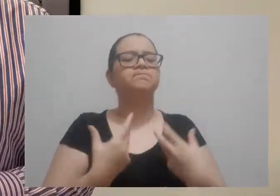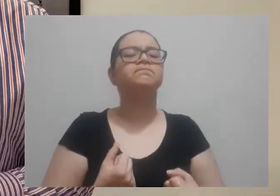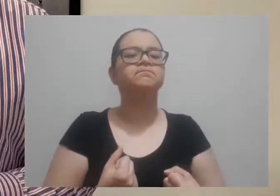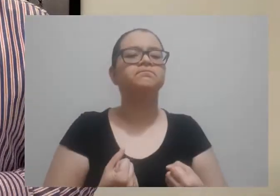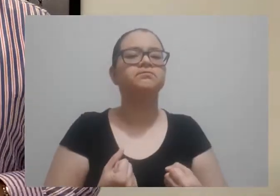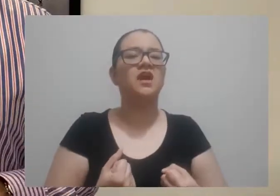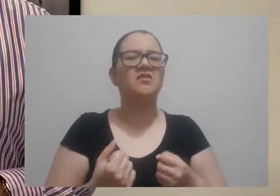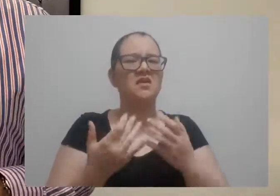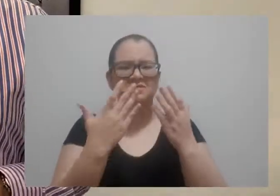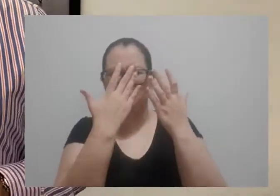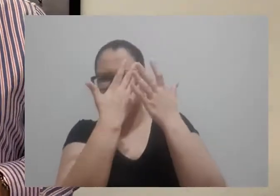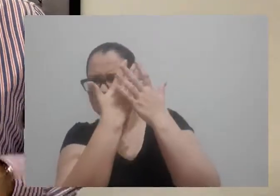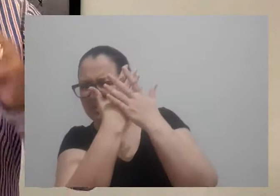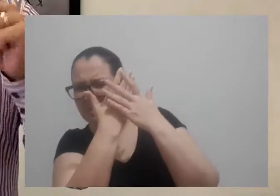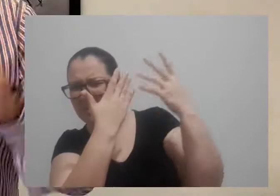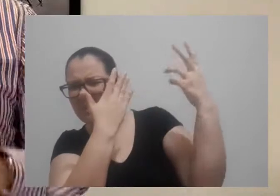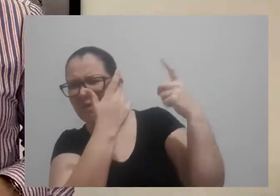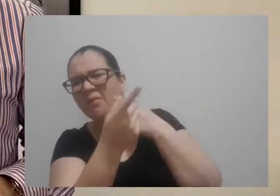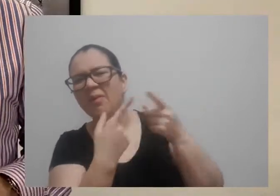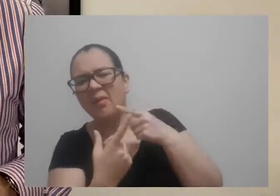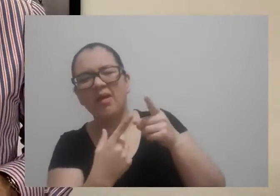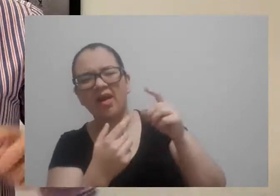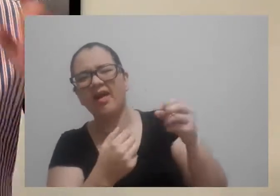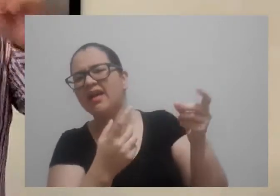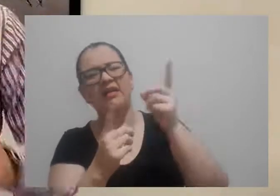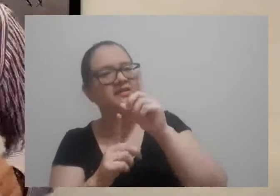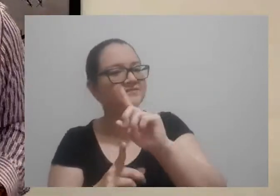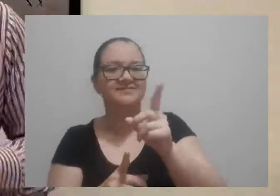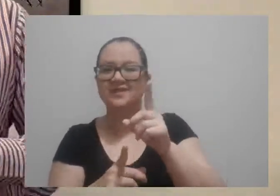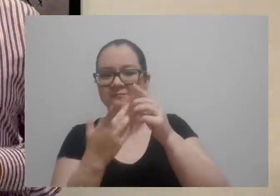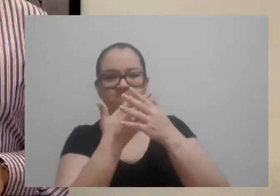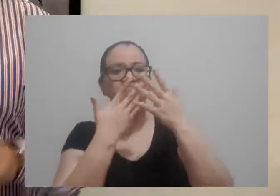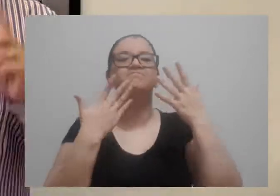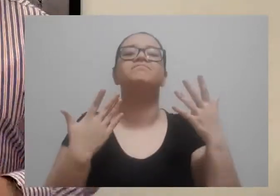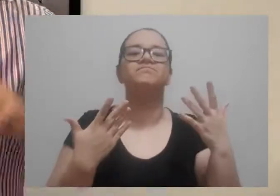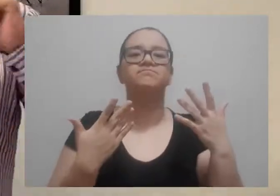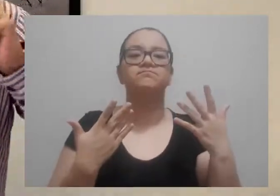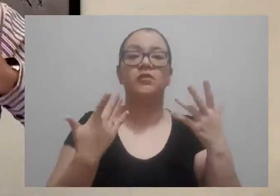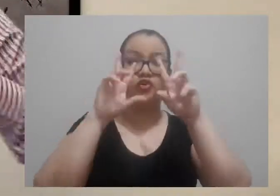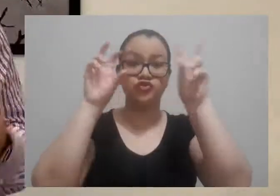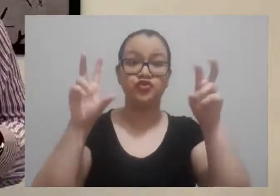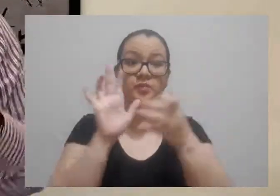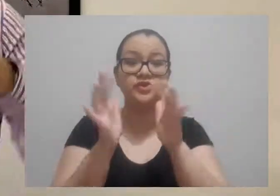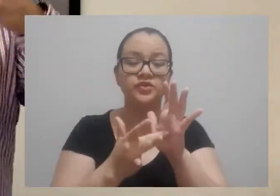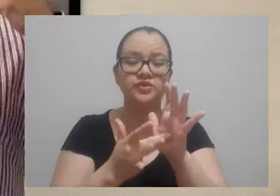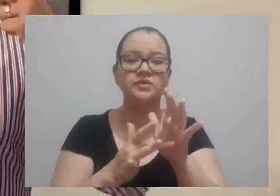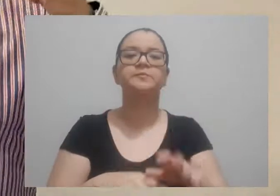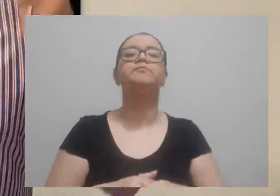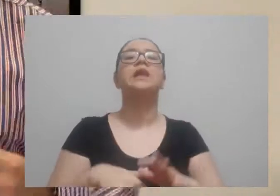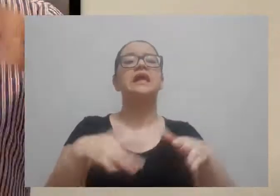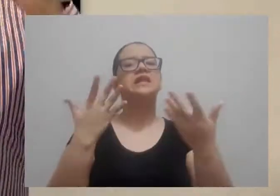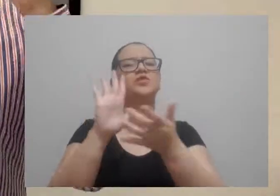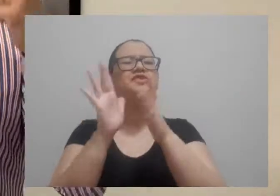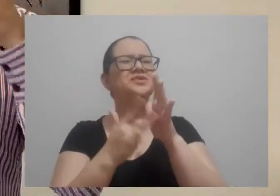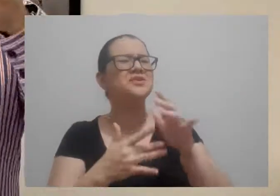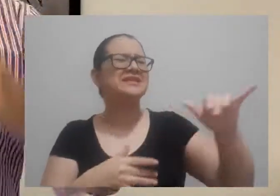afrontavam e me cuspiam. Falando de Cristo. Diante de tudo que ele sofreu, Jesus, com sua infinita